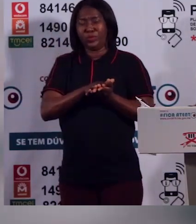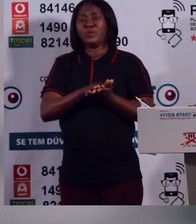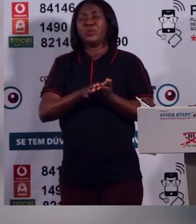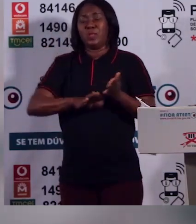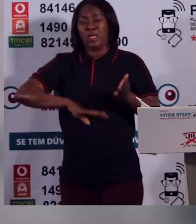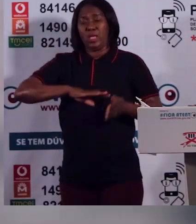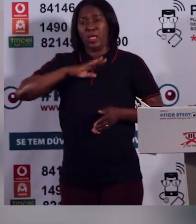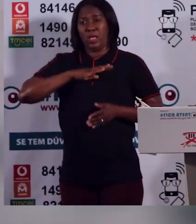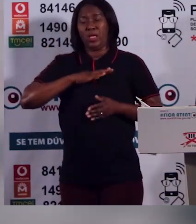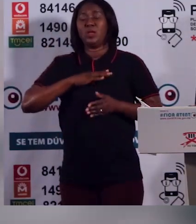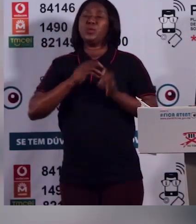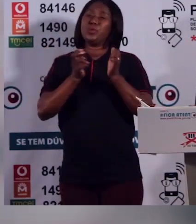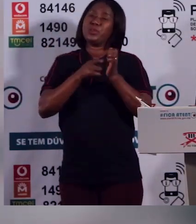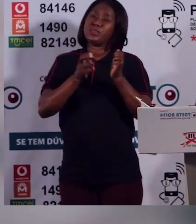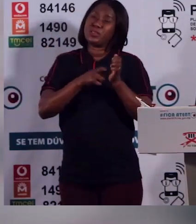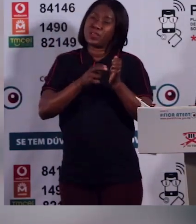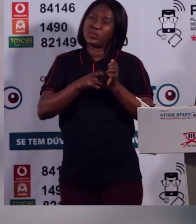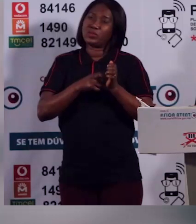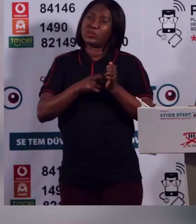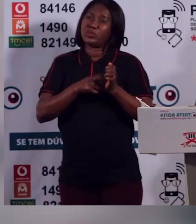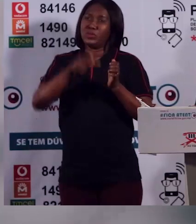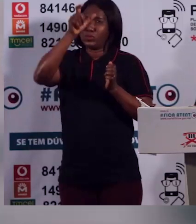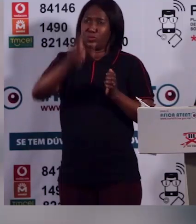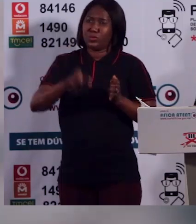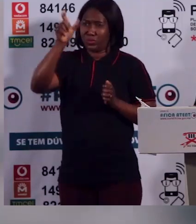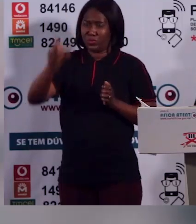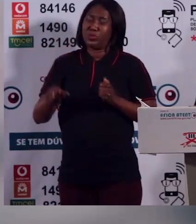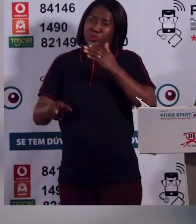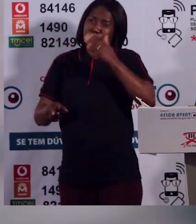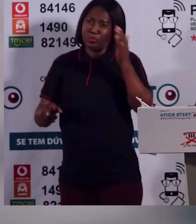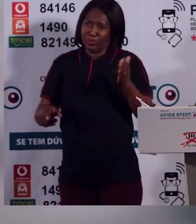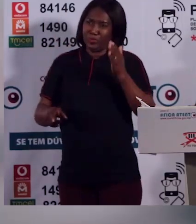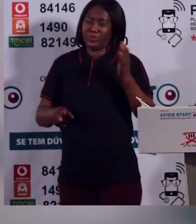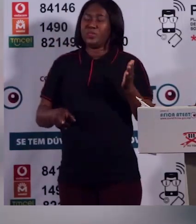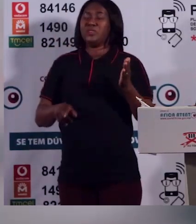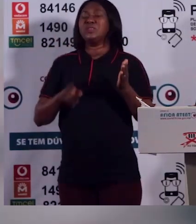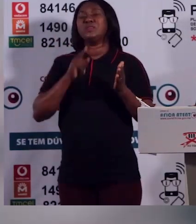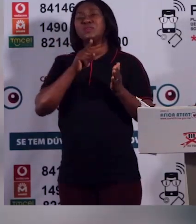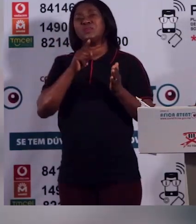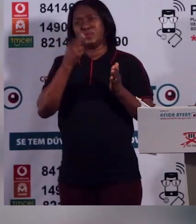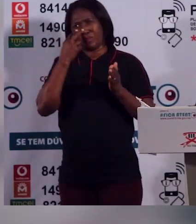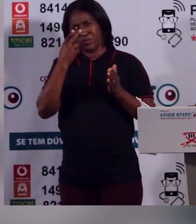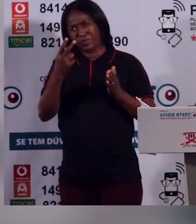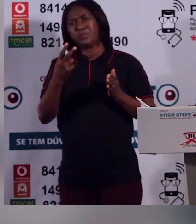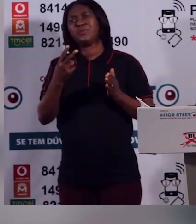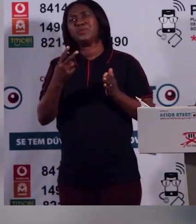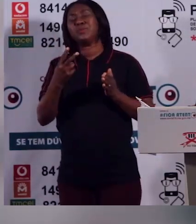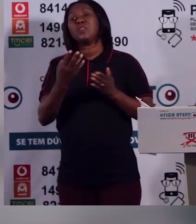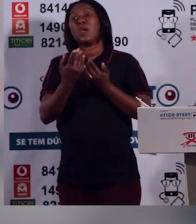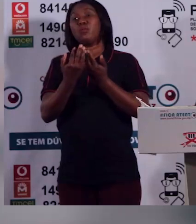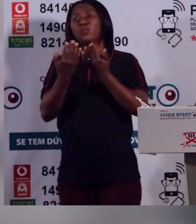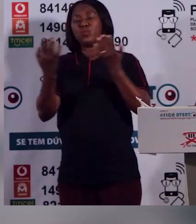faixa etária e por sexo, temos aquele gráfico do lado esquerdo, onde nós vemos que a maior parte dos